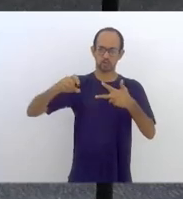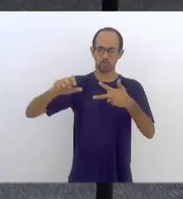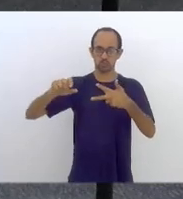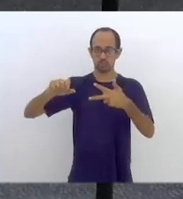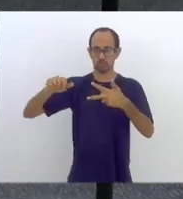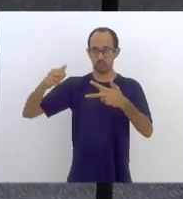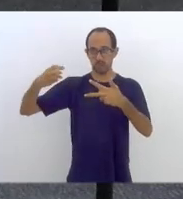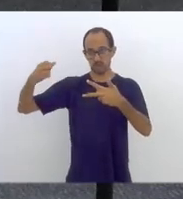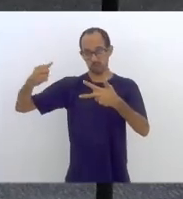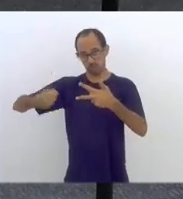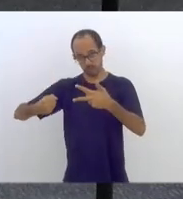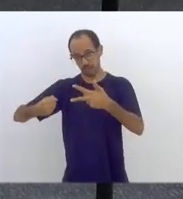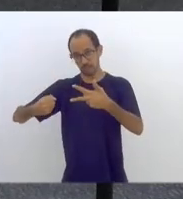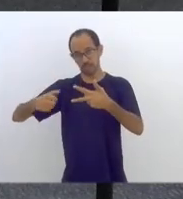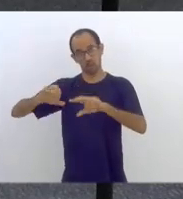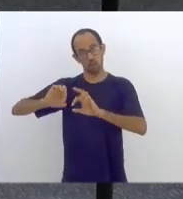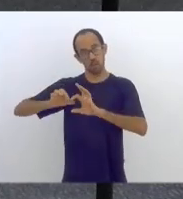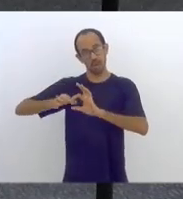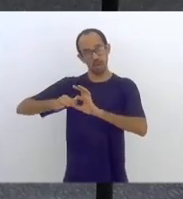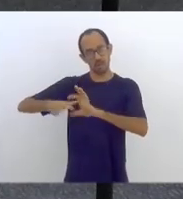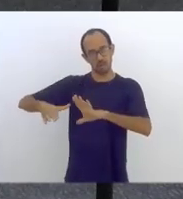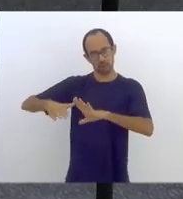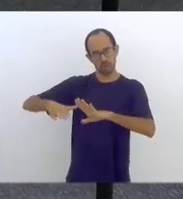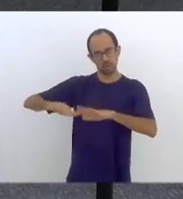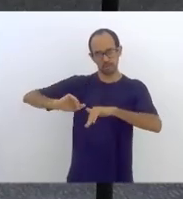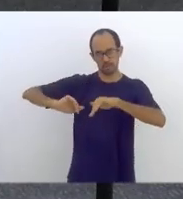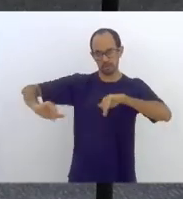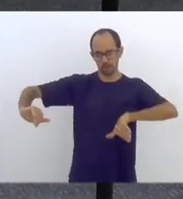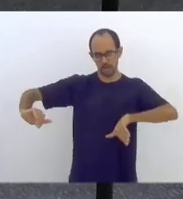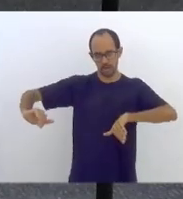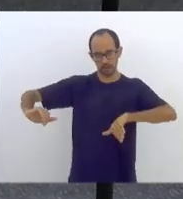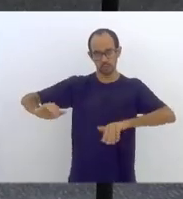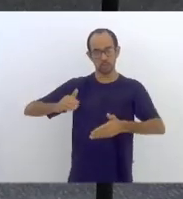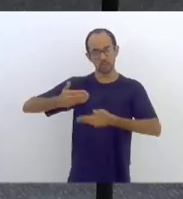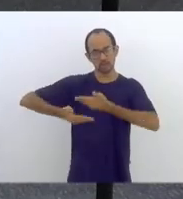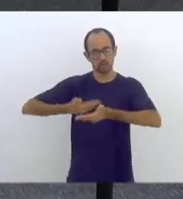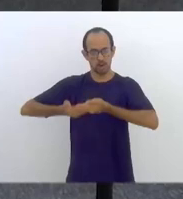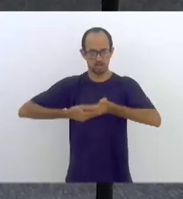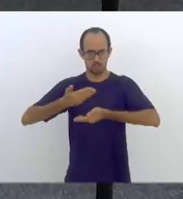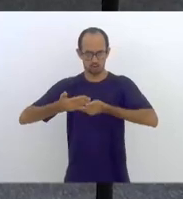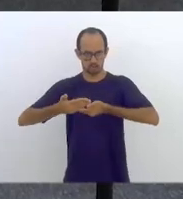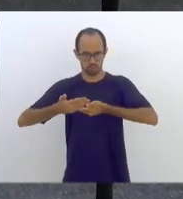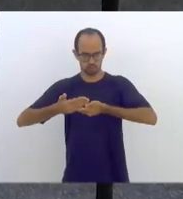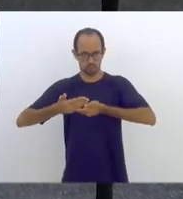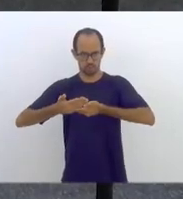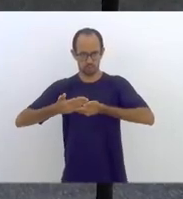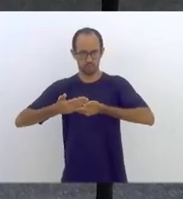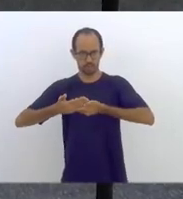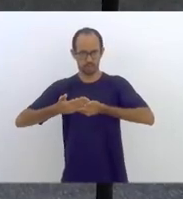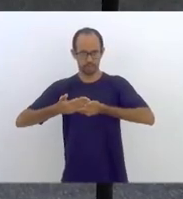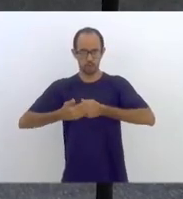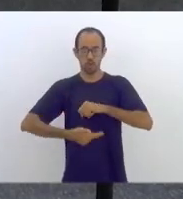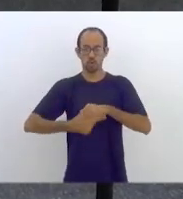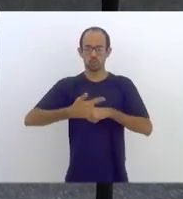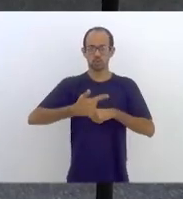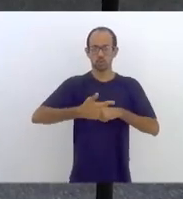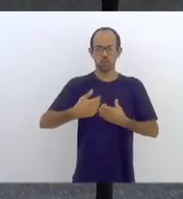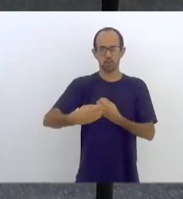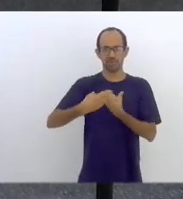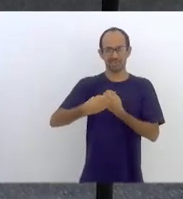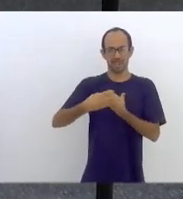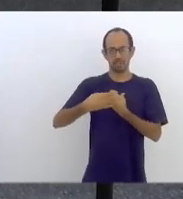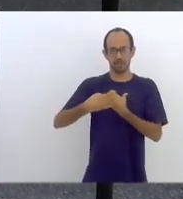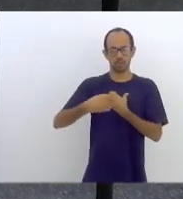harmônicos mas mostrando o respeito a autonomia dessa casa o segundo a segunda ensinamento